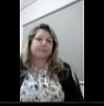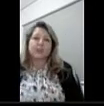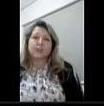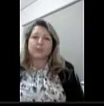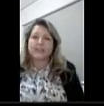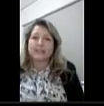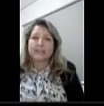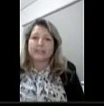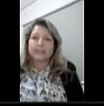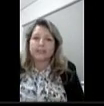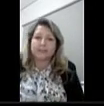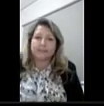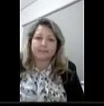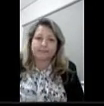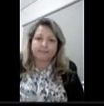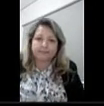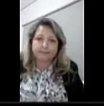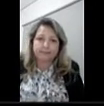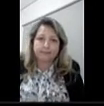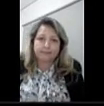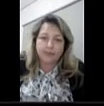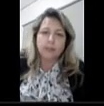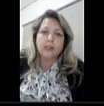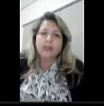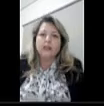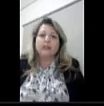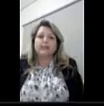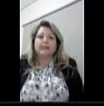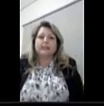Pode passar, Lili. Passei.